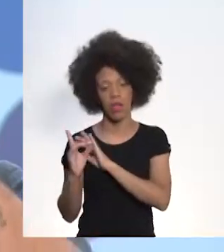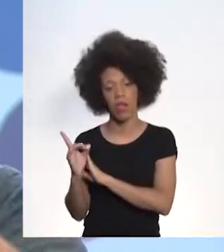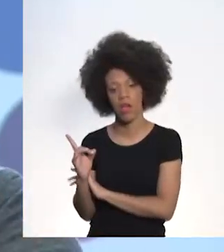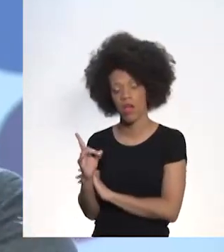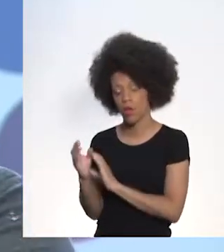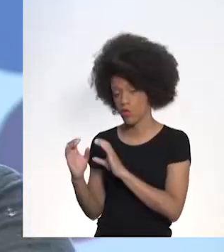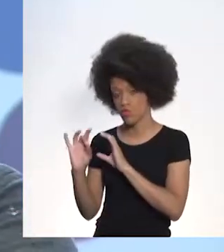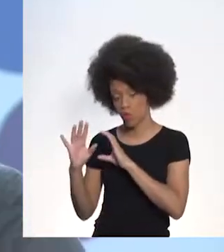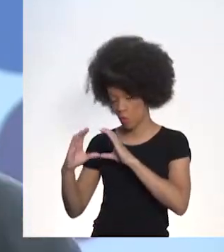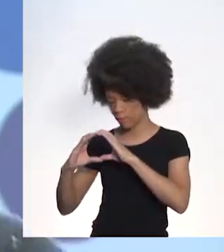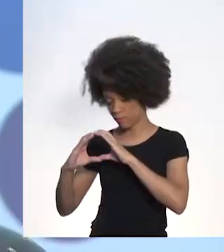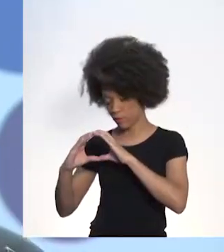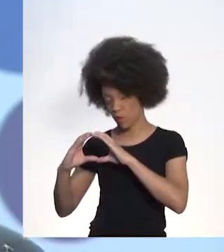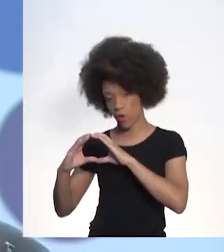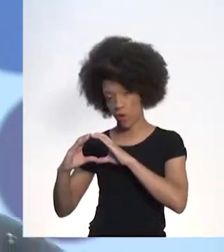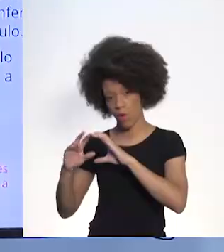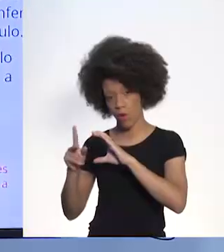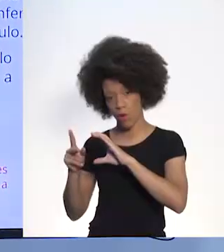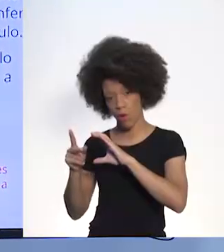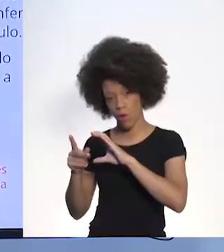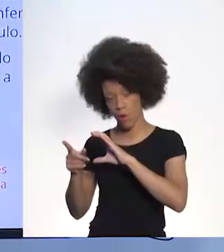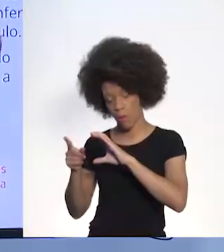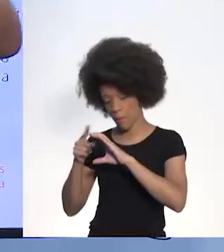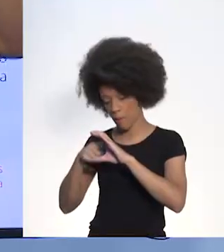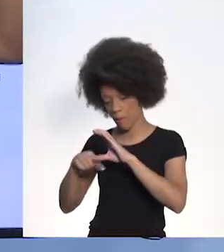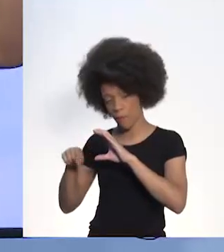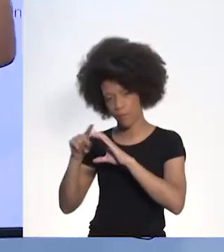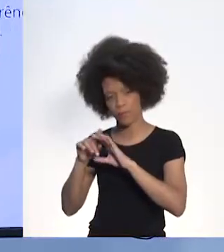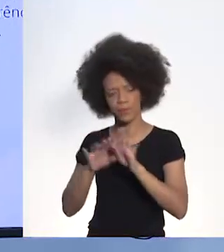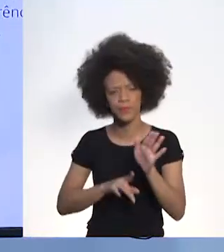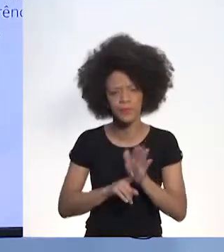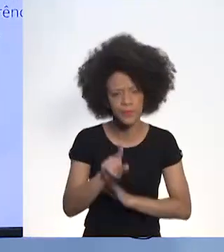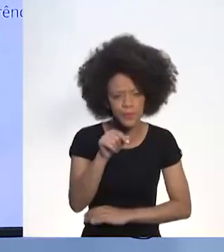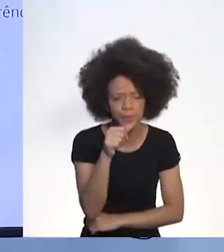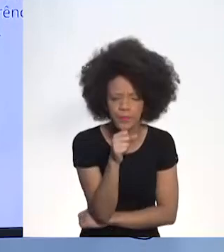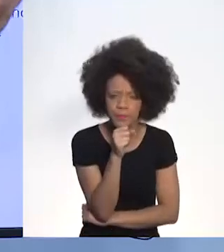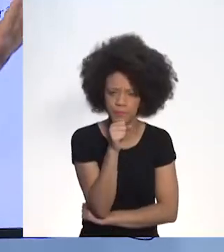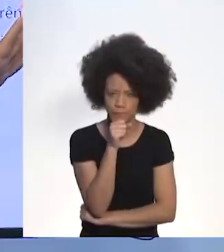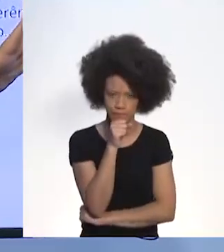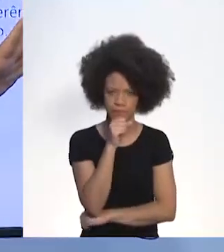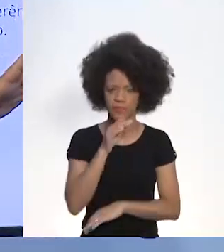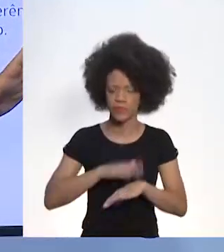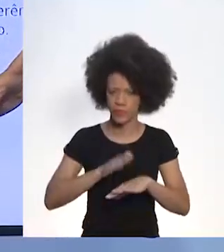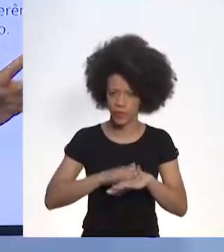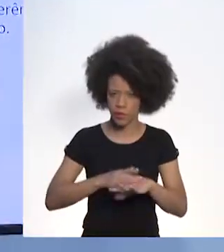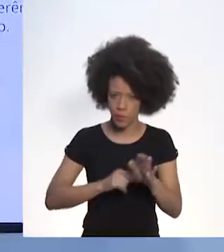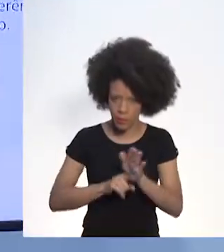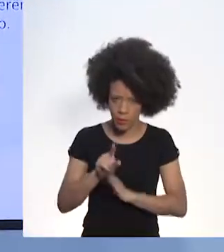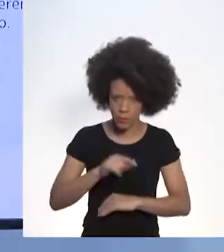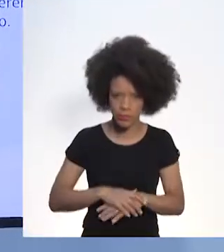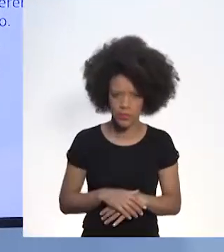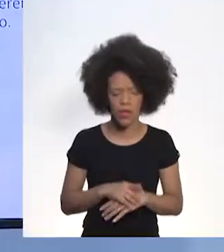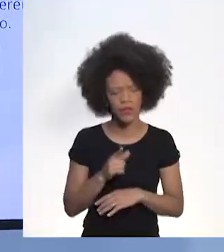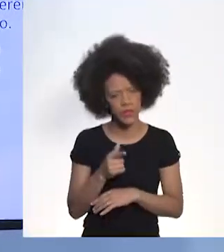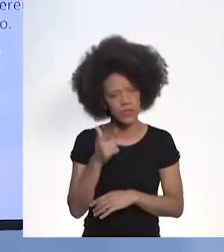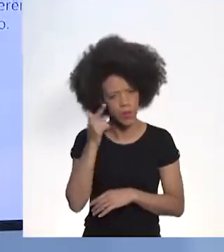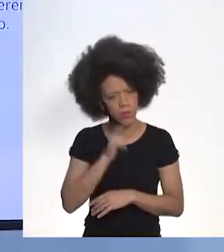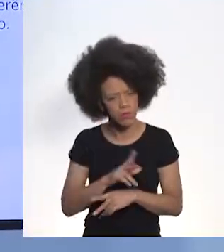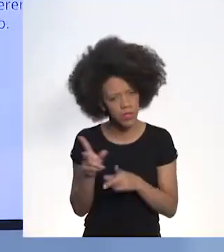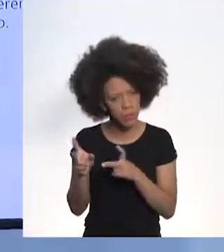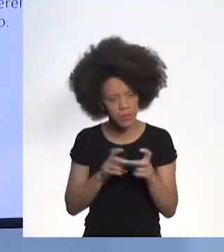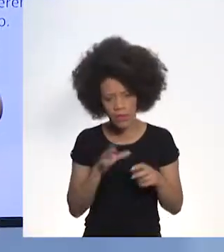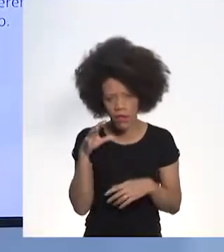o contorno. Beleza? Então eu quero fazer uma pergunta para você. Fazer uma pergunta para você agora. Você consegue